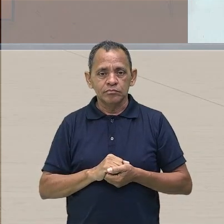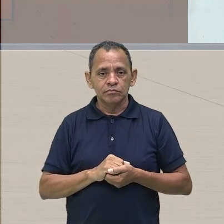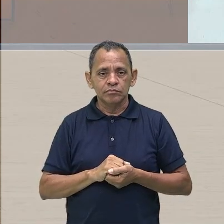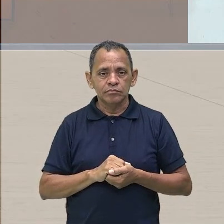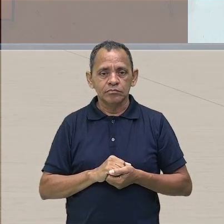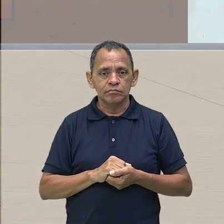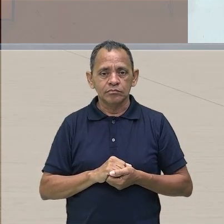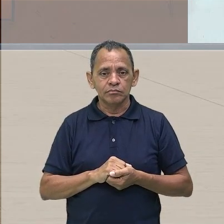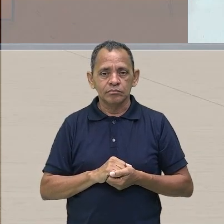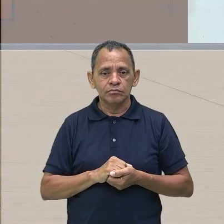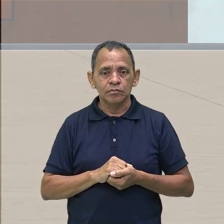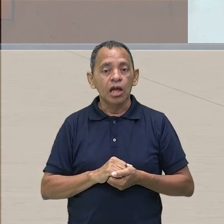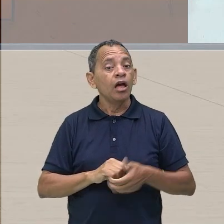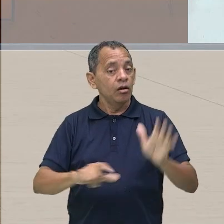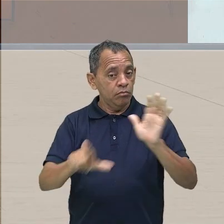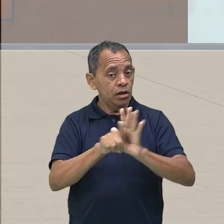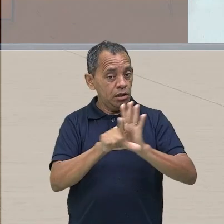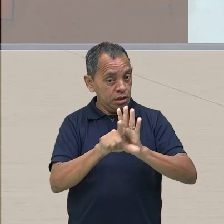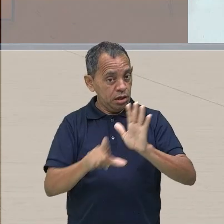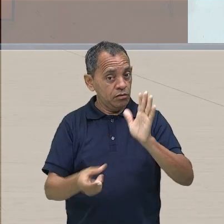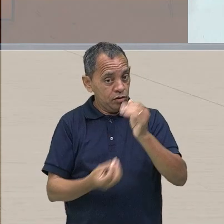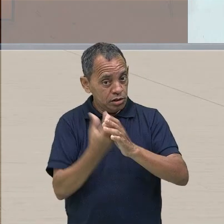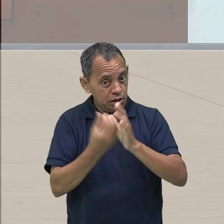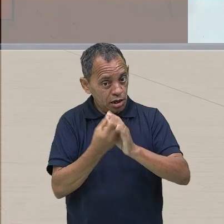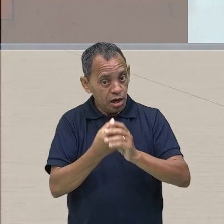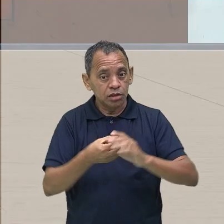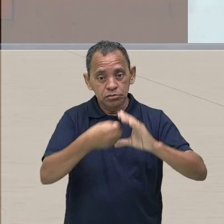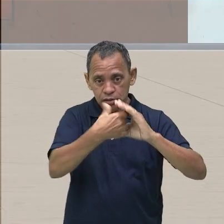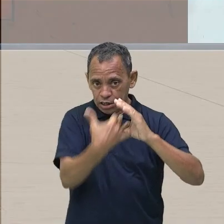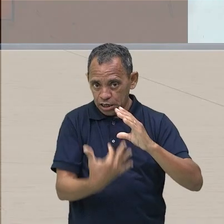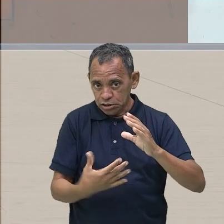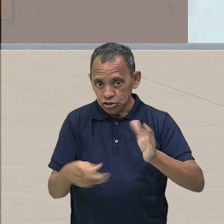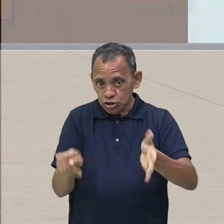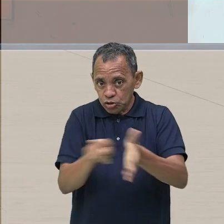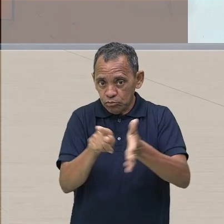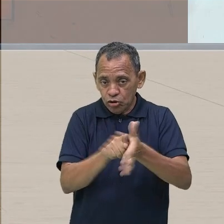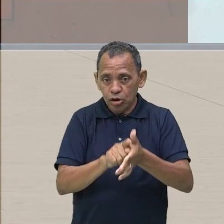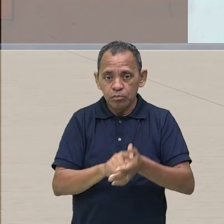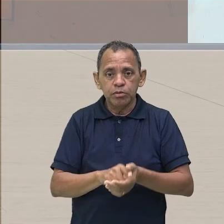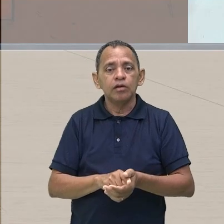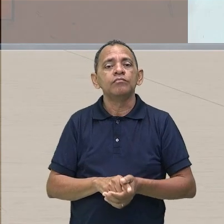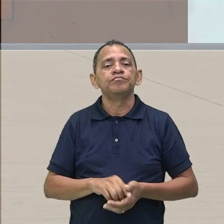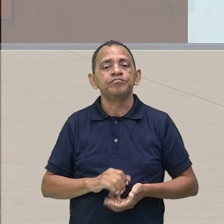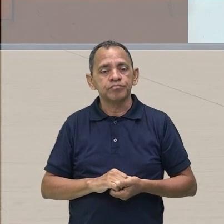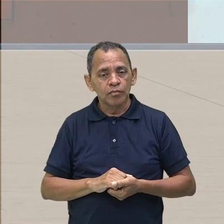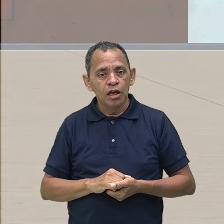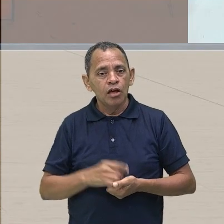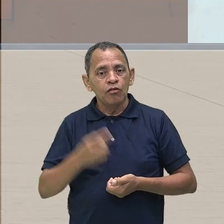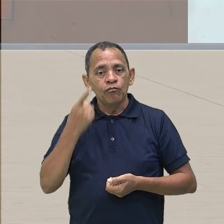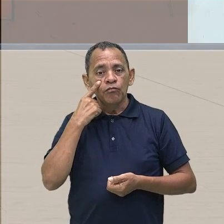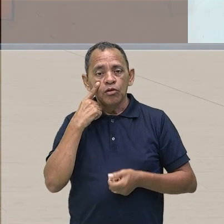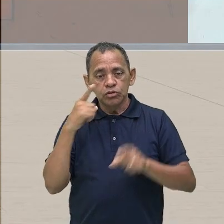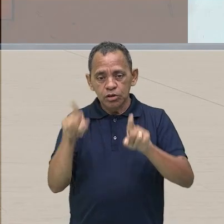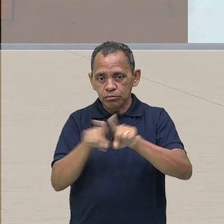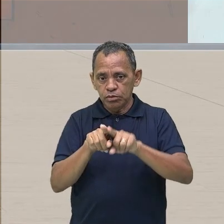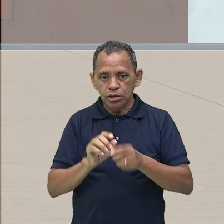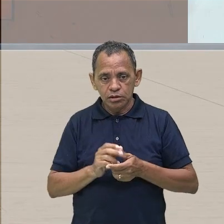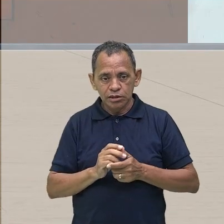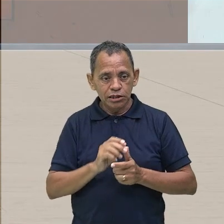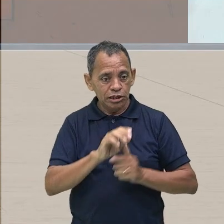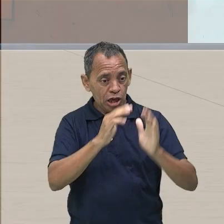tá? Então, a gente vai observar essas características, mas também nós vamos ver que a vila, né, em grande